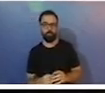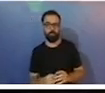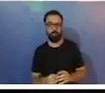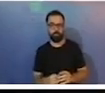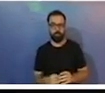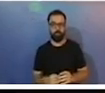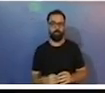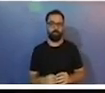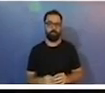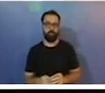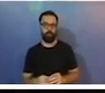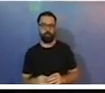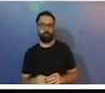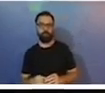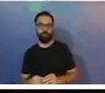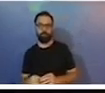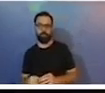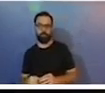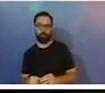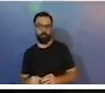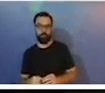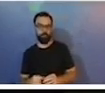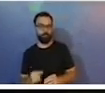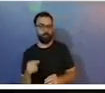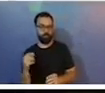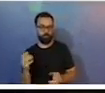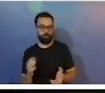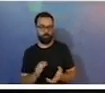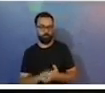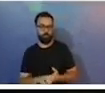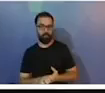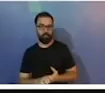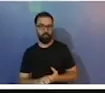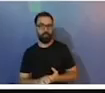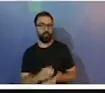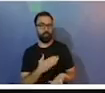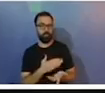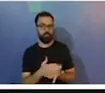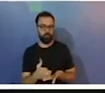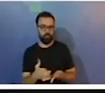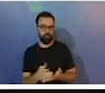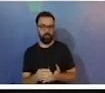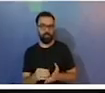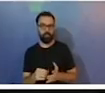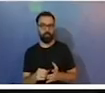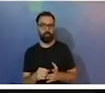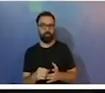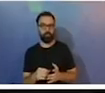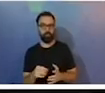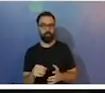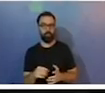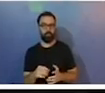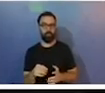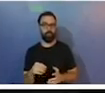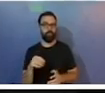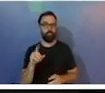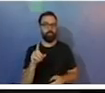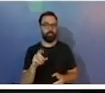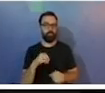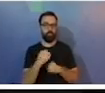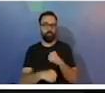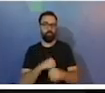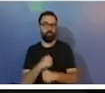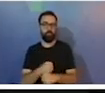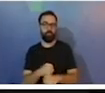tá? O Observatório Real de Greenwich. A partir do século XV, lá